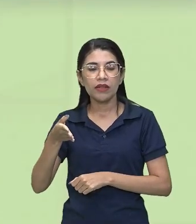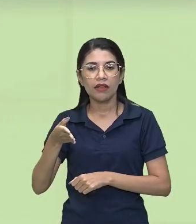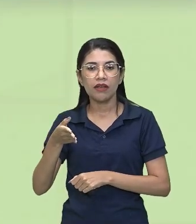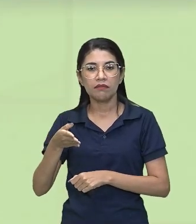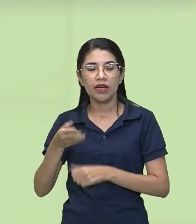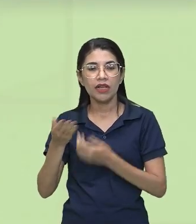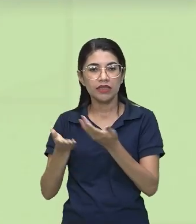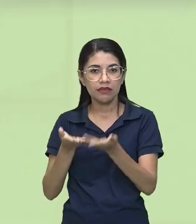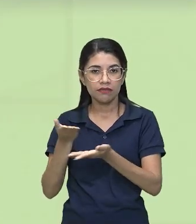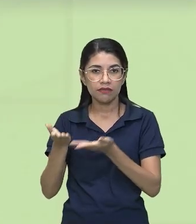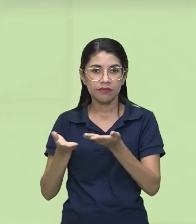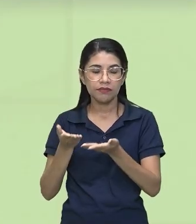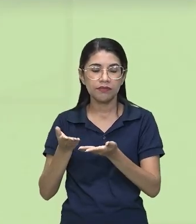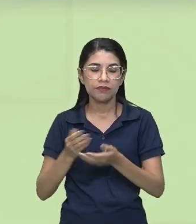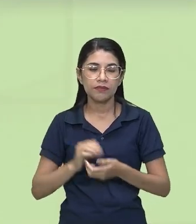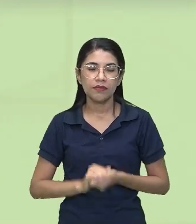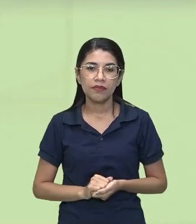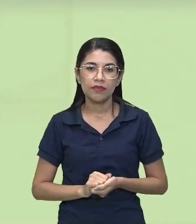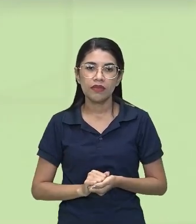hospital